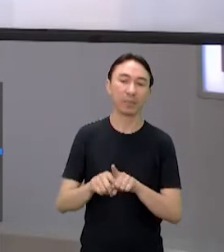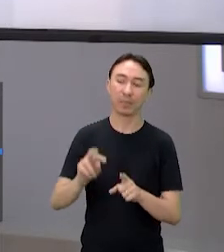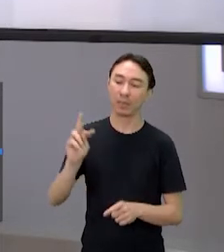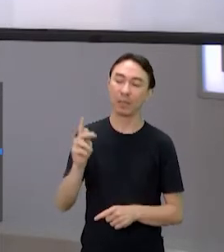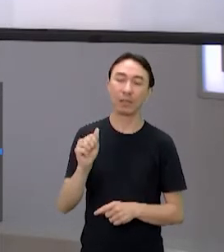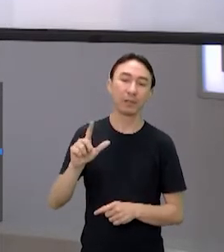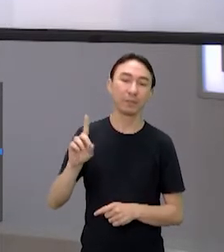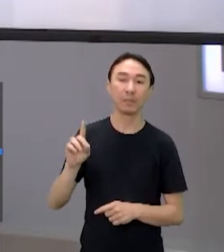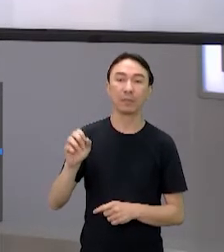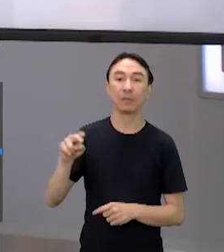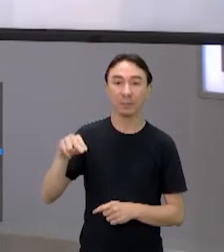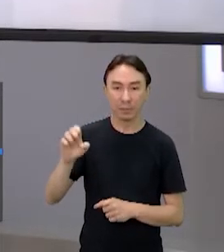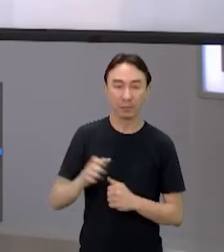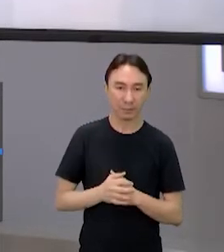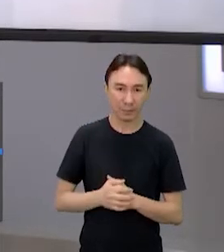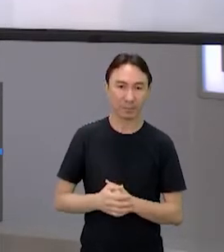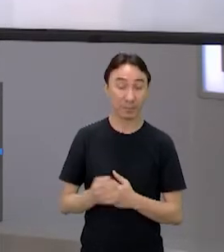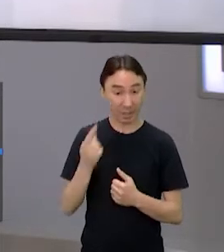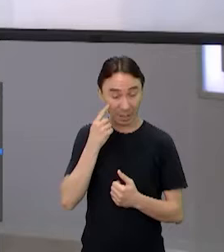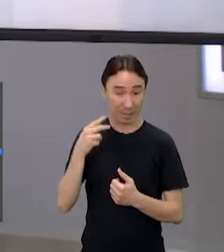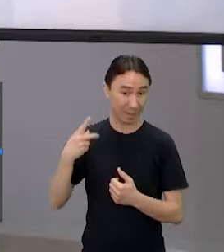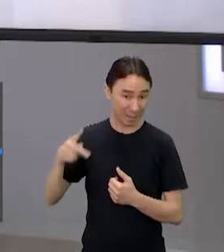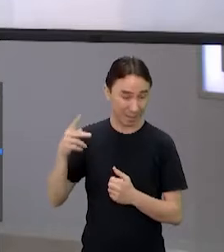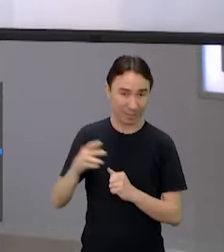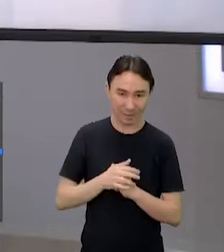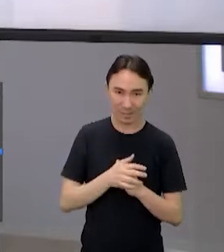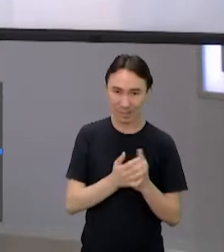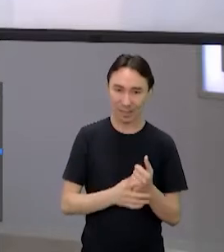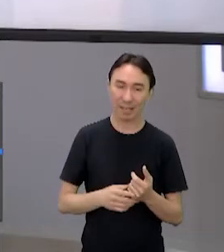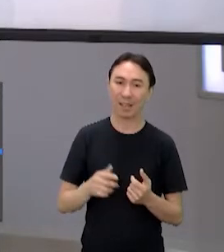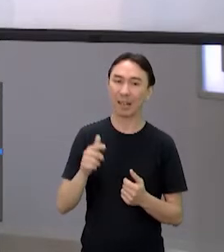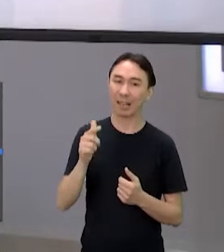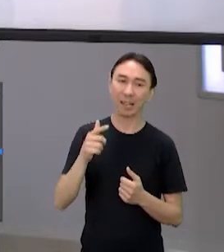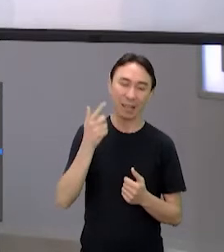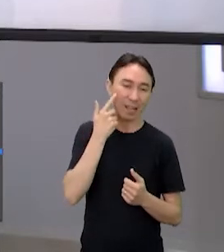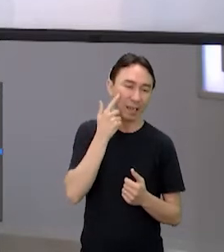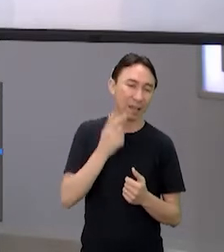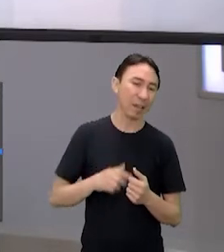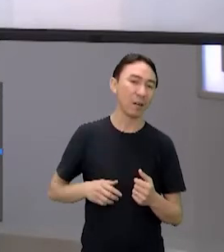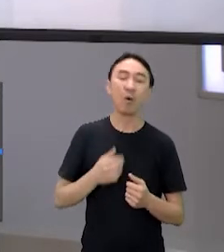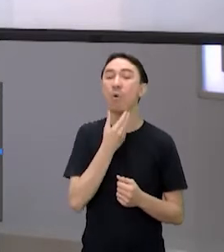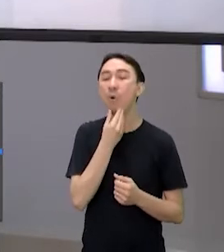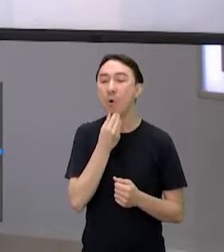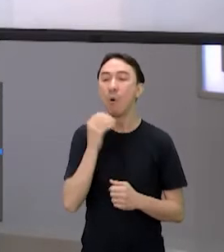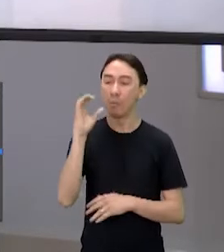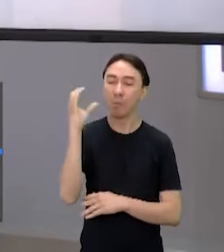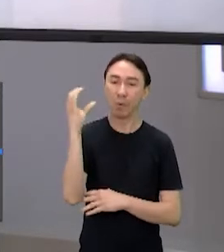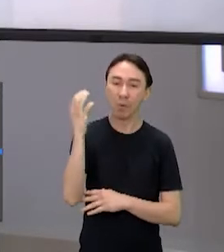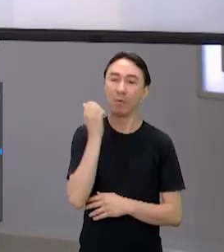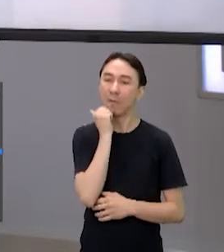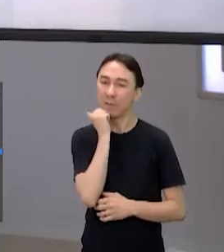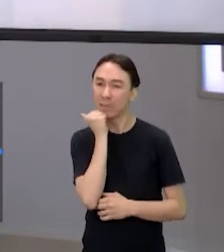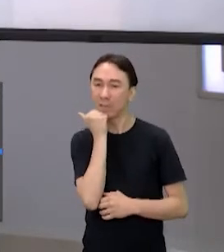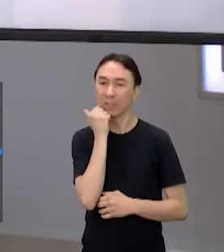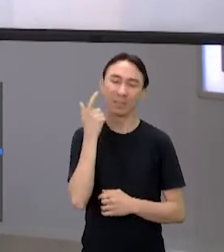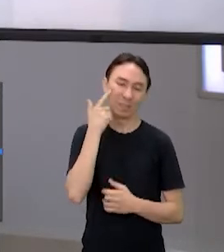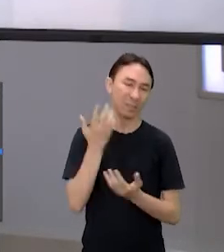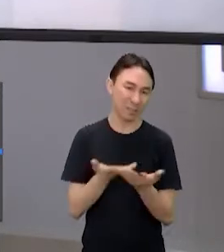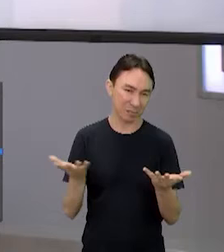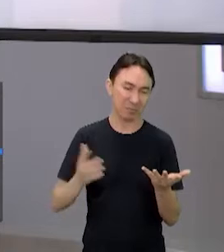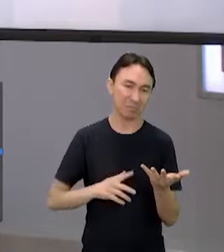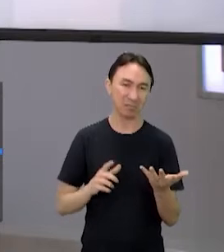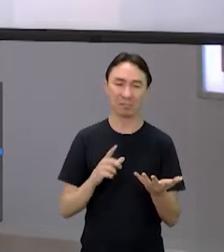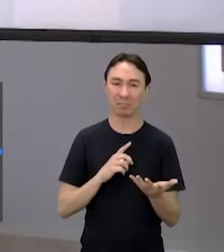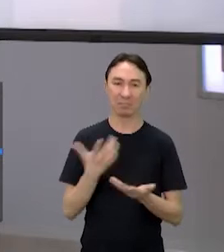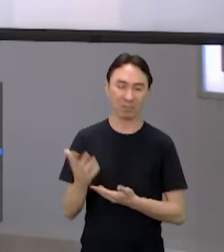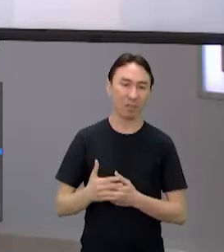dois cientistas que, dentro da evolução química, foram dois cientistas super conceituados e que definiram muito